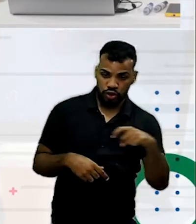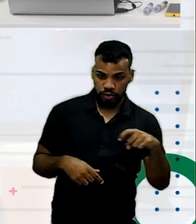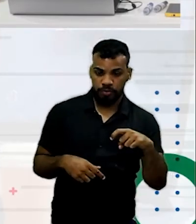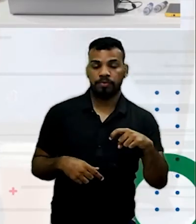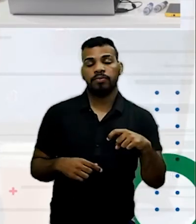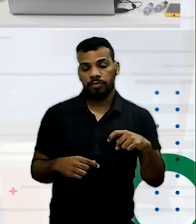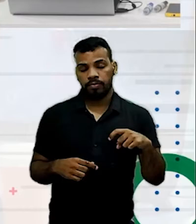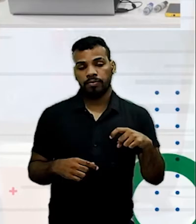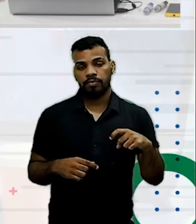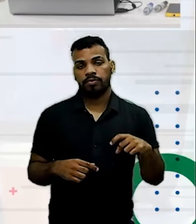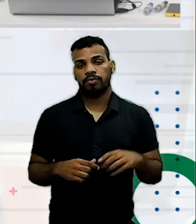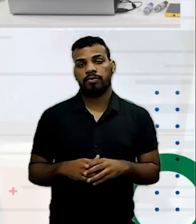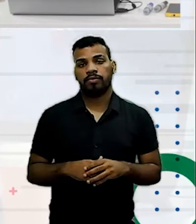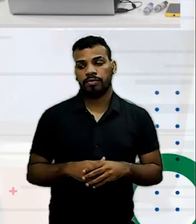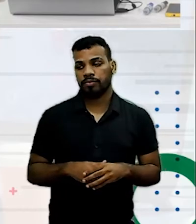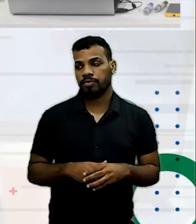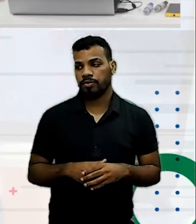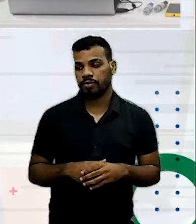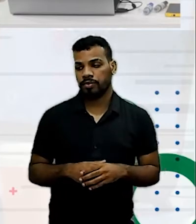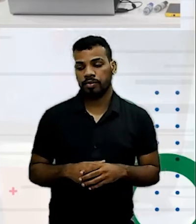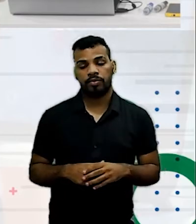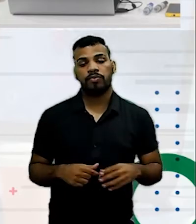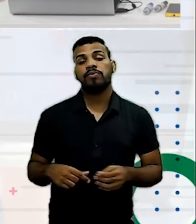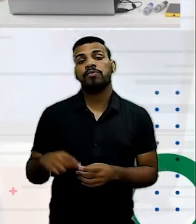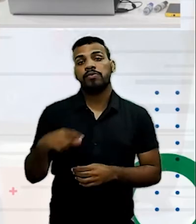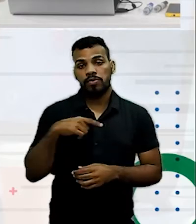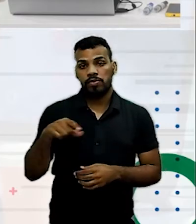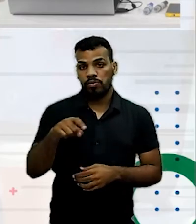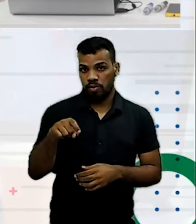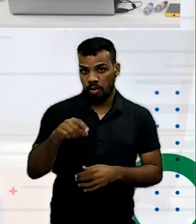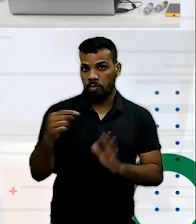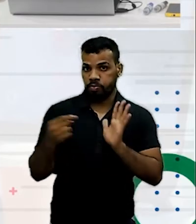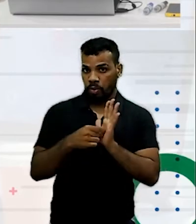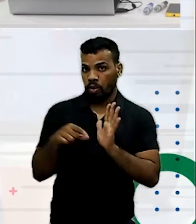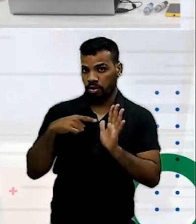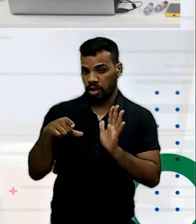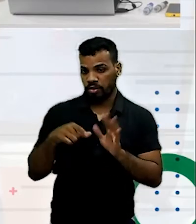aqui, e na minha coordenada Y, nesse ponto aqui.